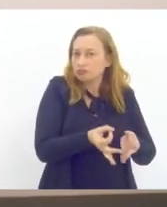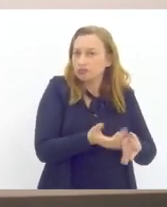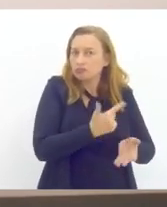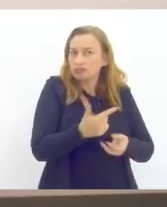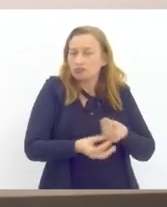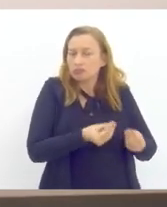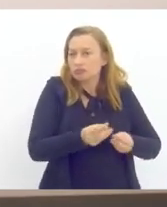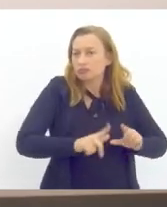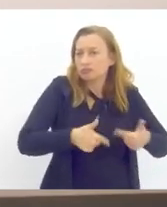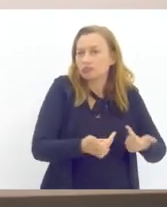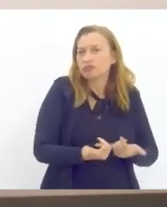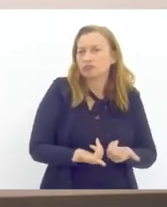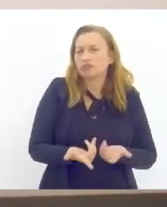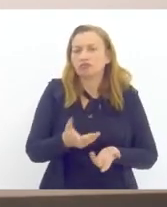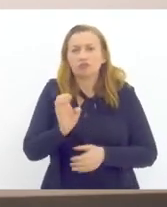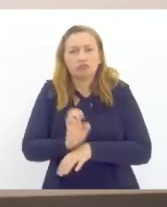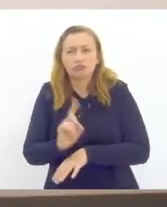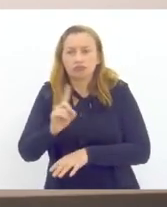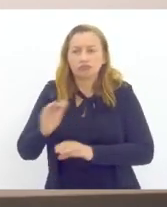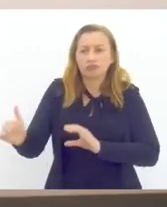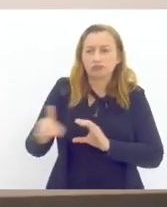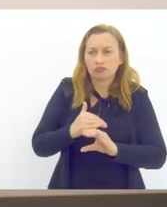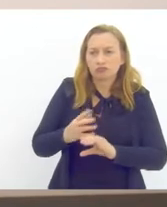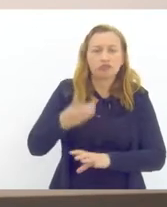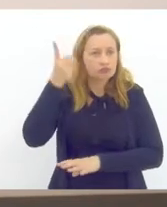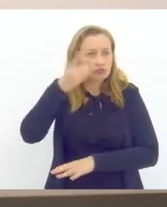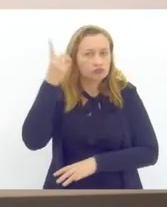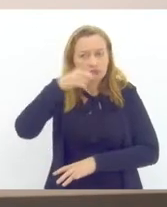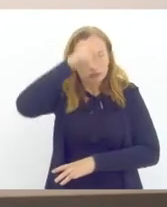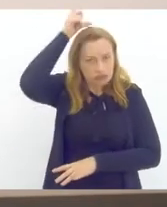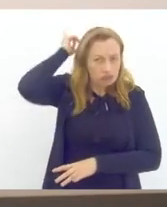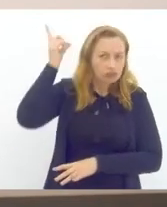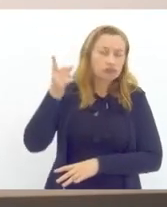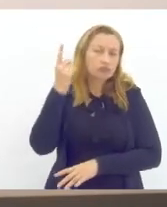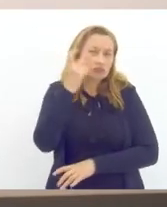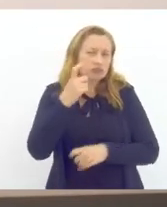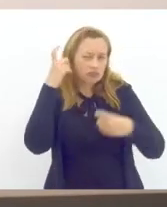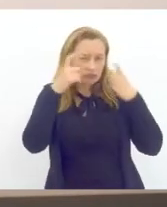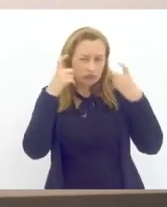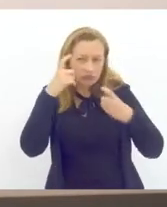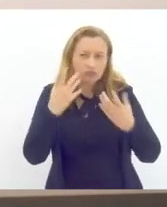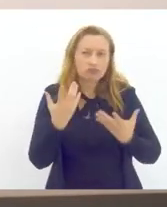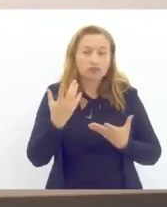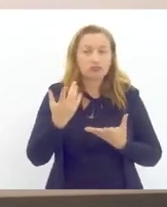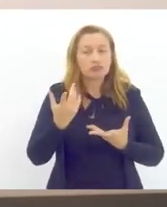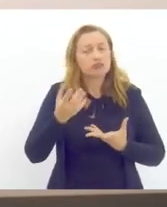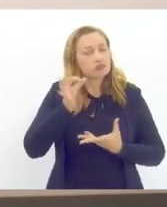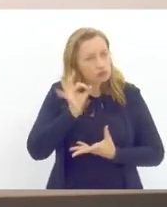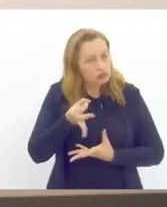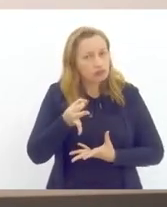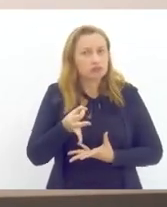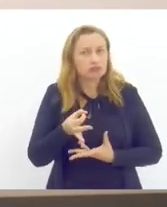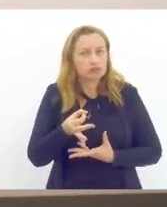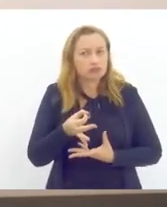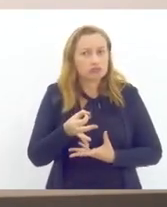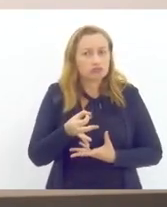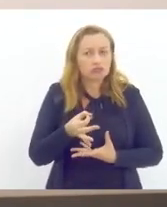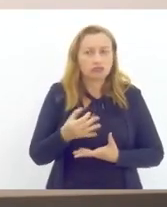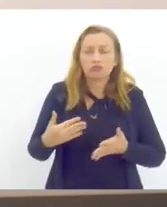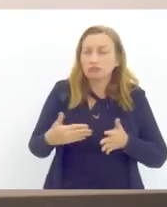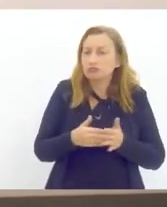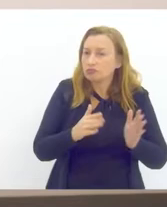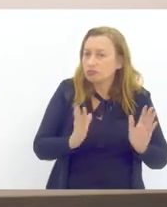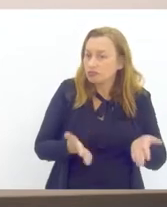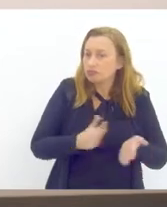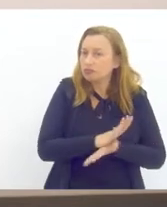Então, o Estado não mandou, e Luiz Paulo tem um temor empiricamente fundamentado. Se o Estado não mandou até agora,